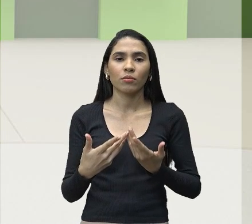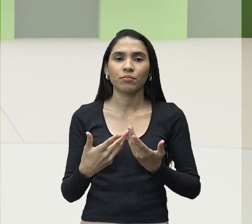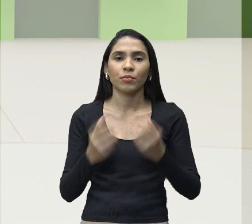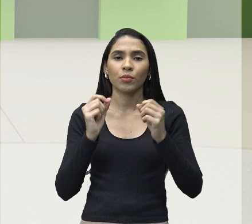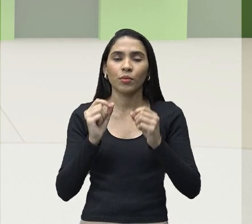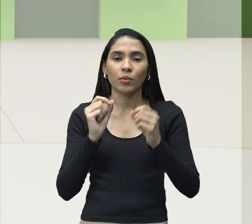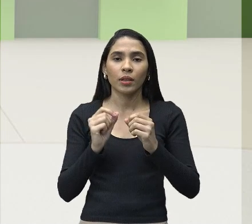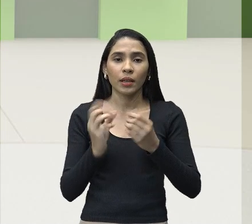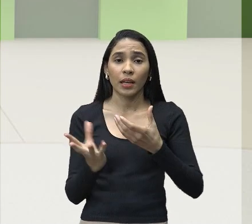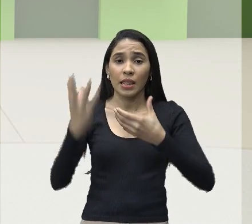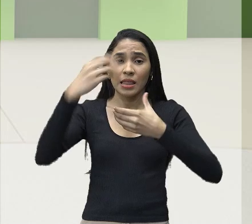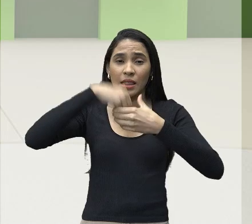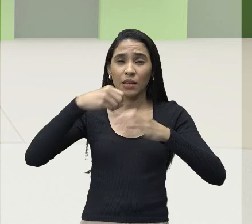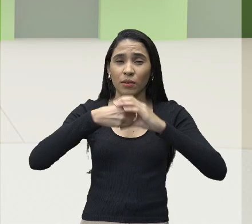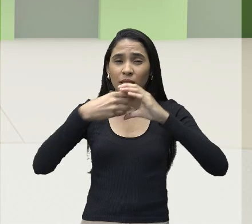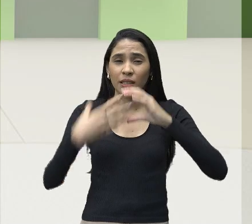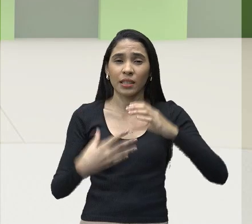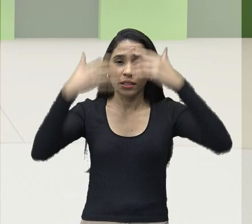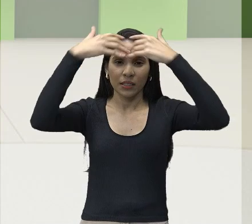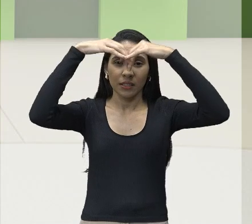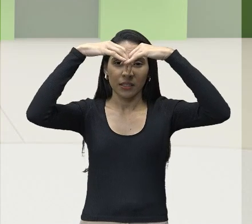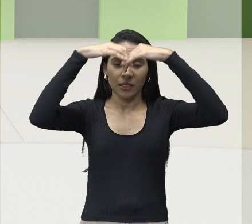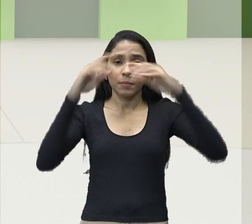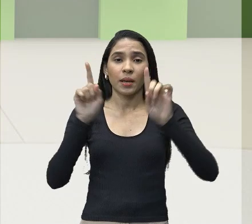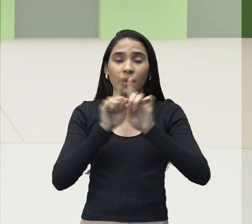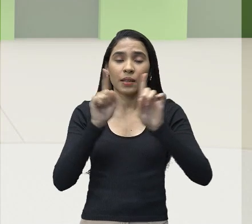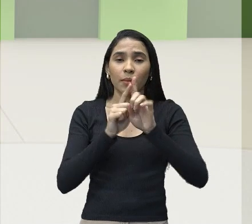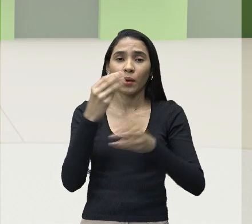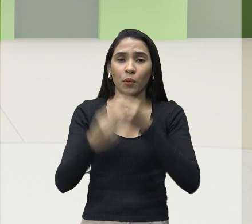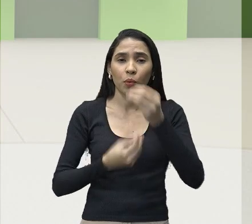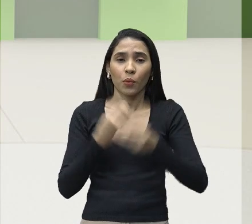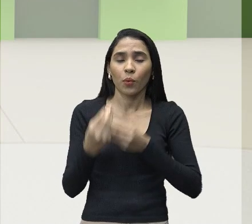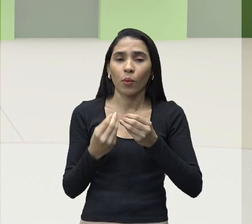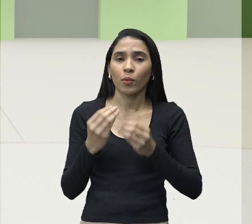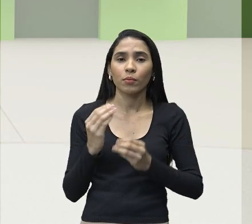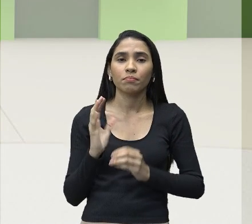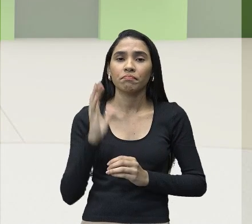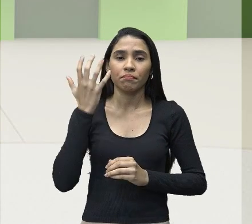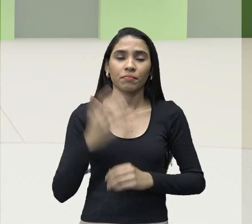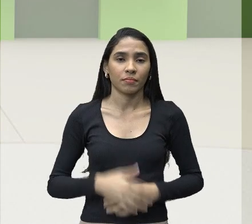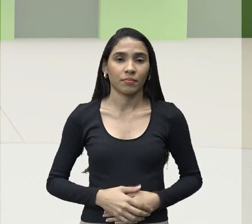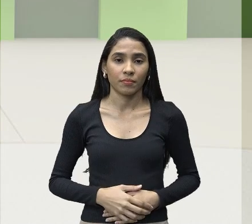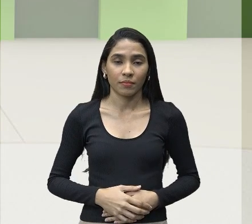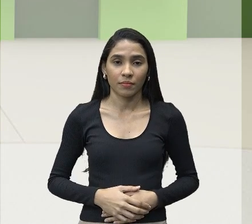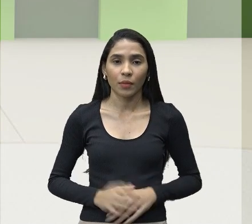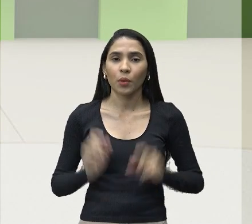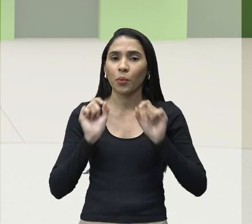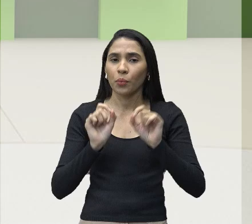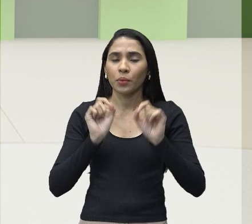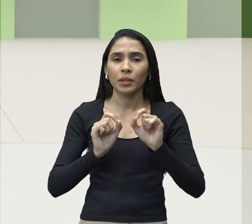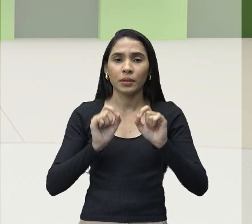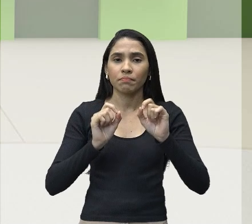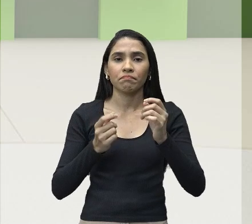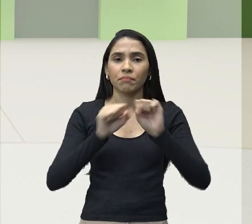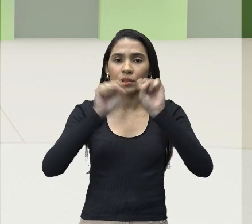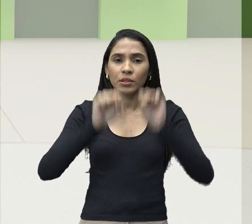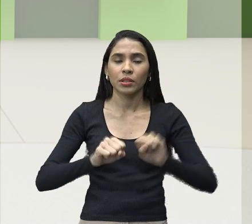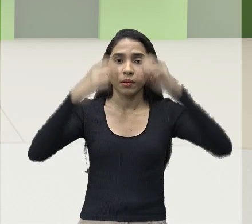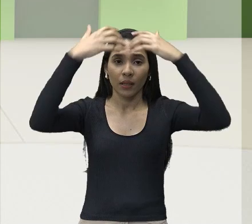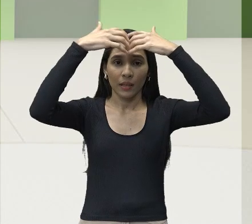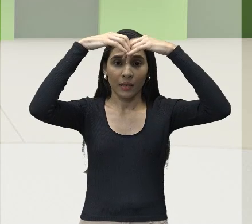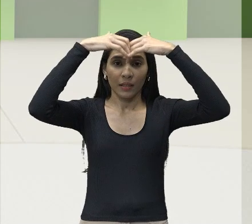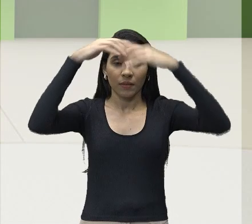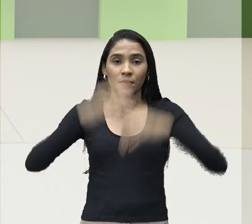parte do sistema nervoso e vamos observar também o funcionamento dele. Então, o que é o sistema nervoso? Ele